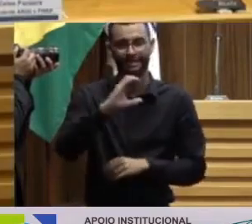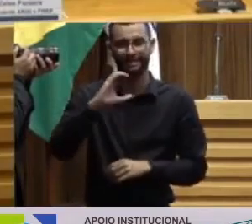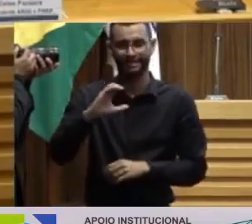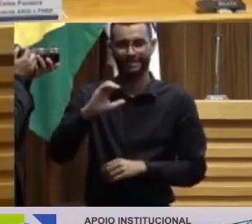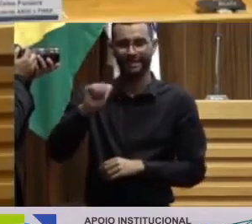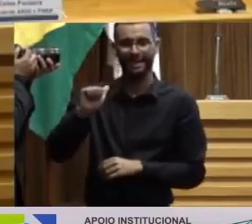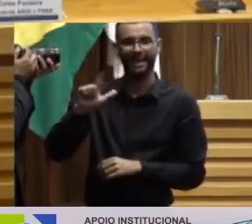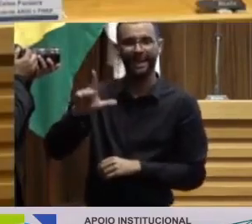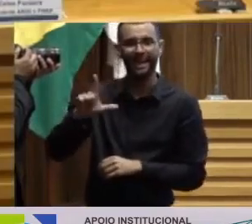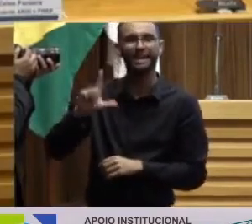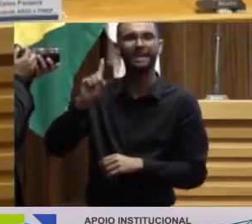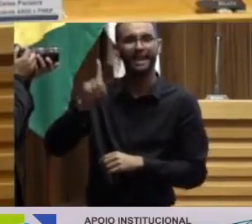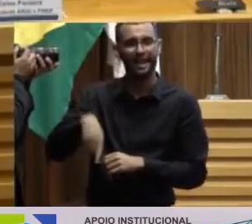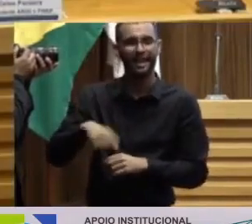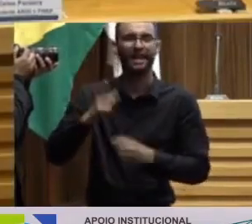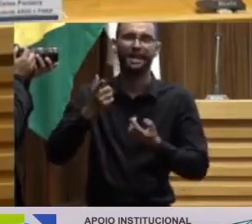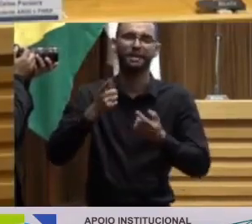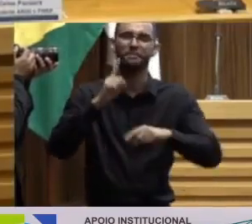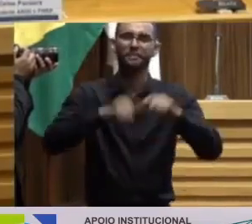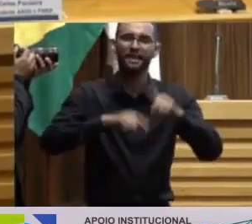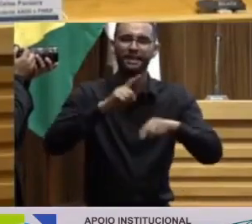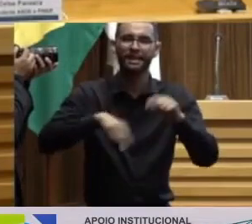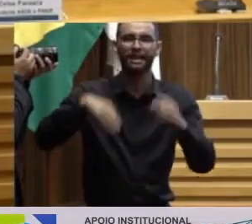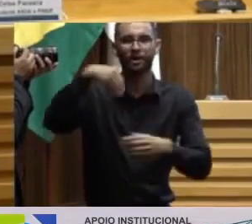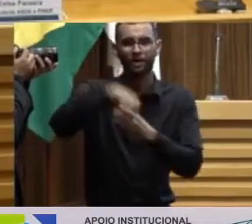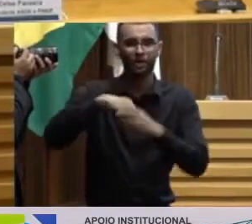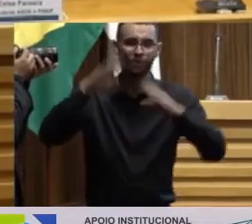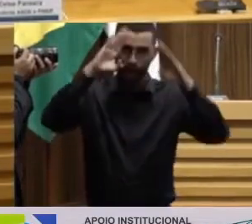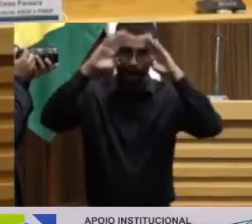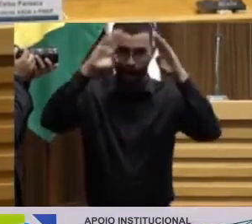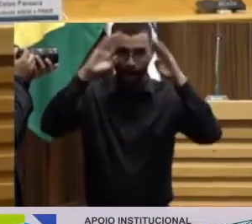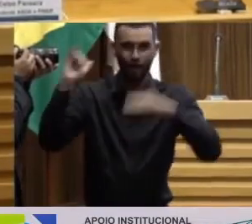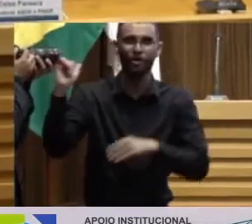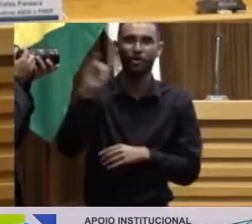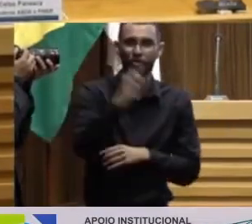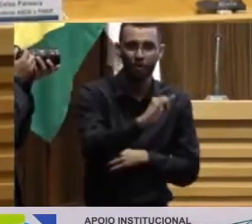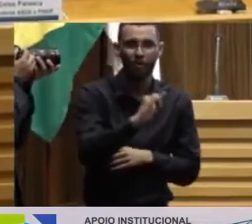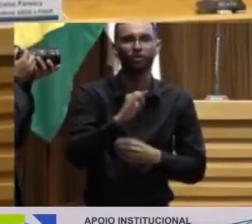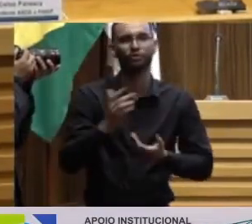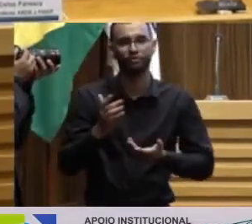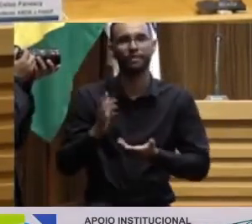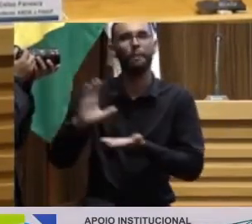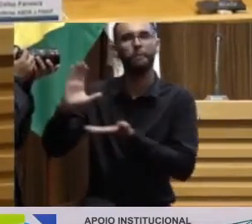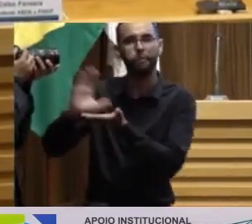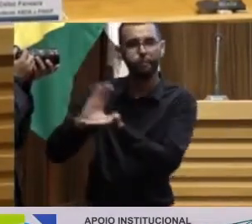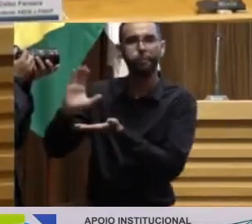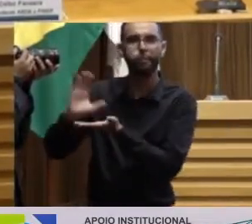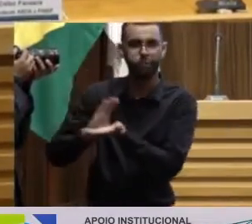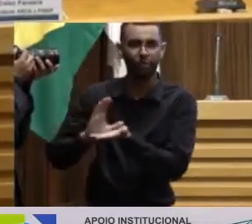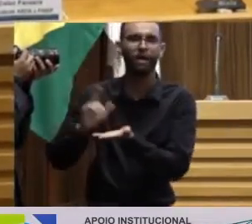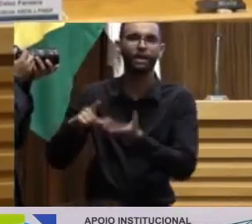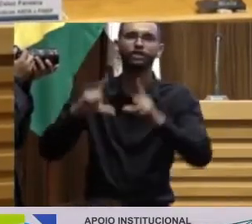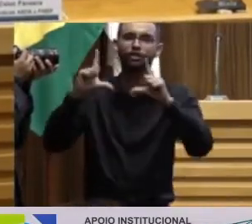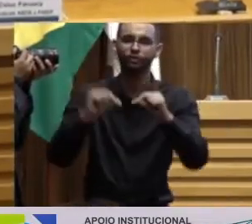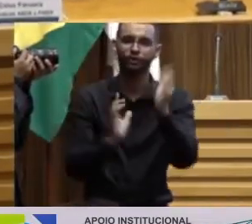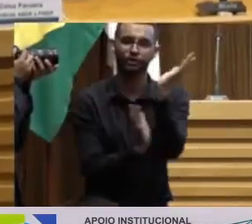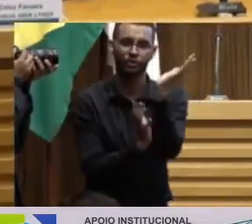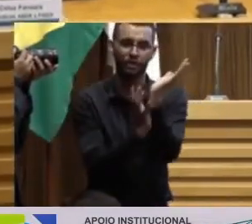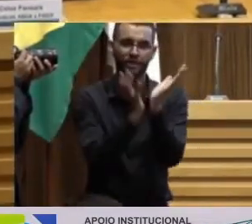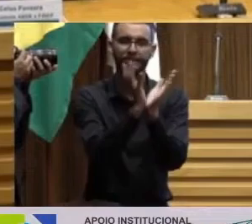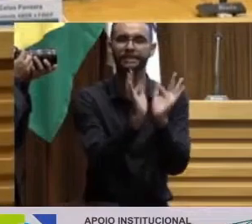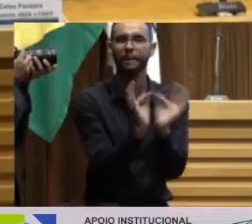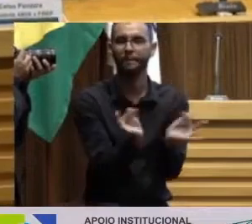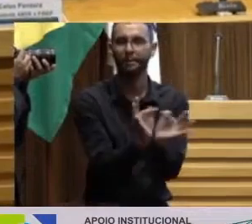carga em aeroporto, 24 horas. Enfim, todo um trabalho de desburocratização,